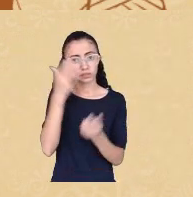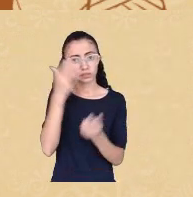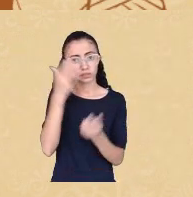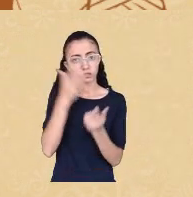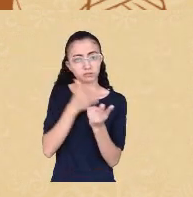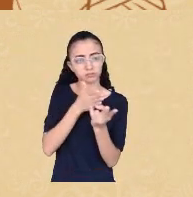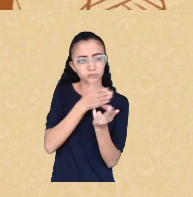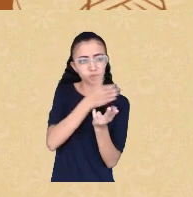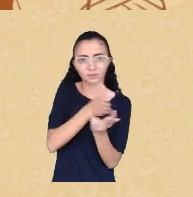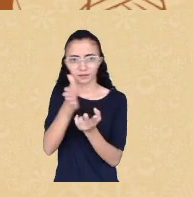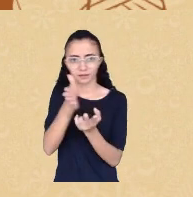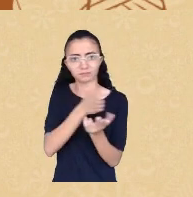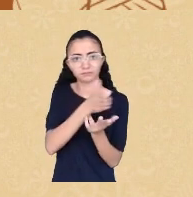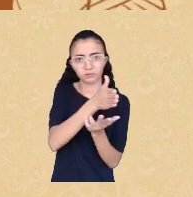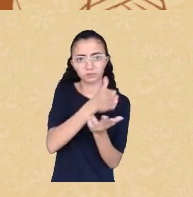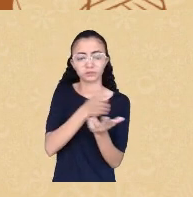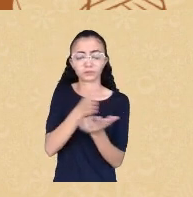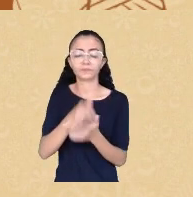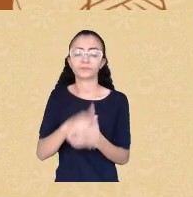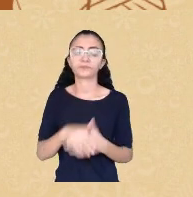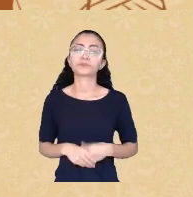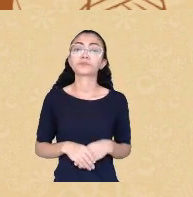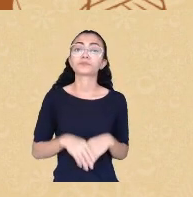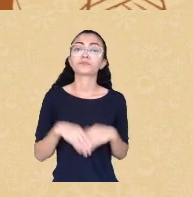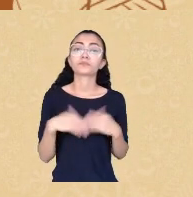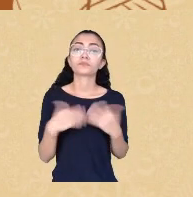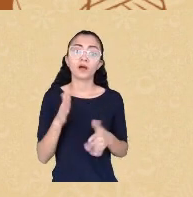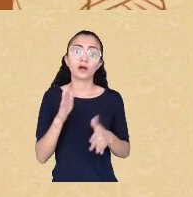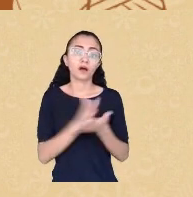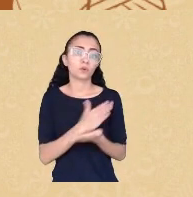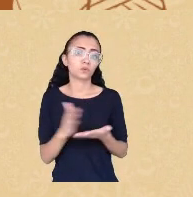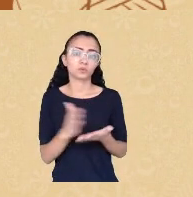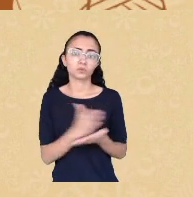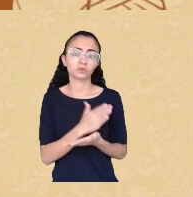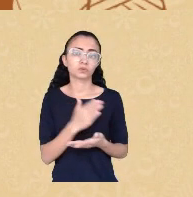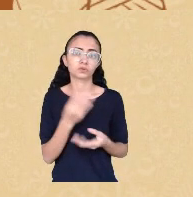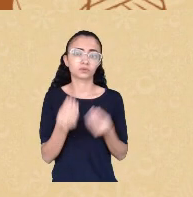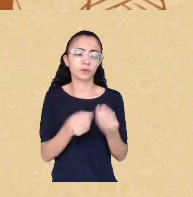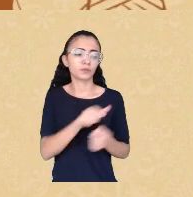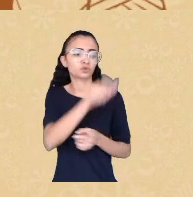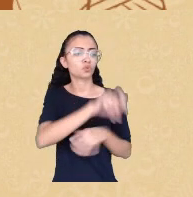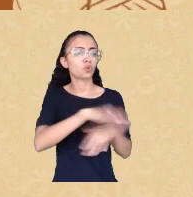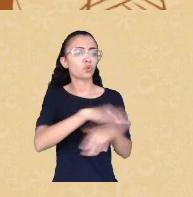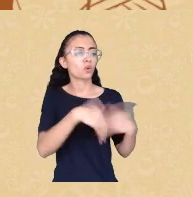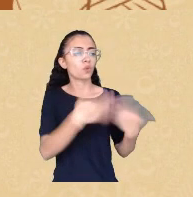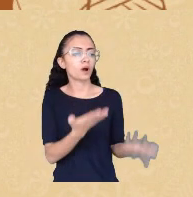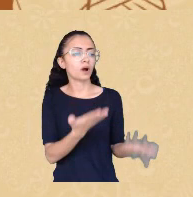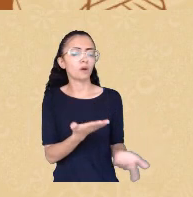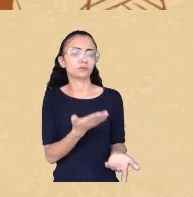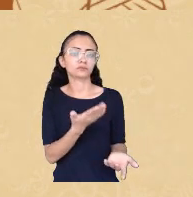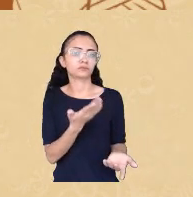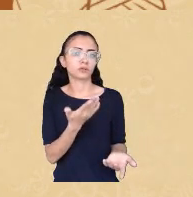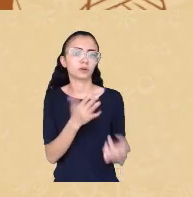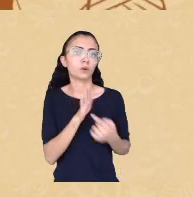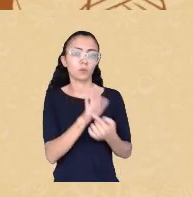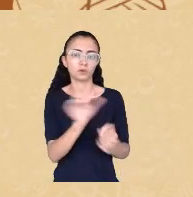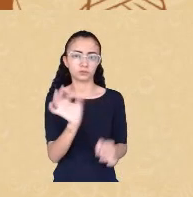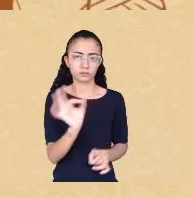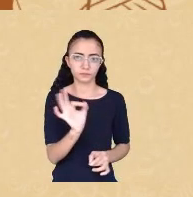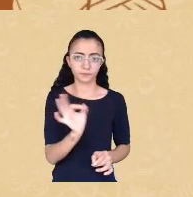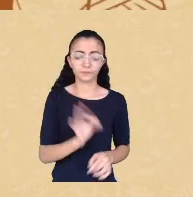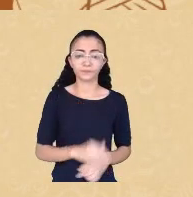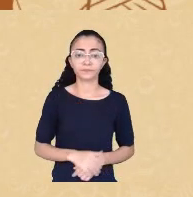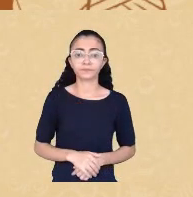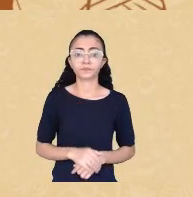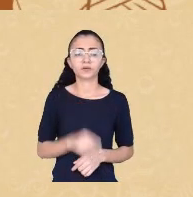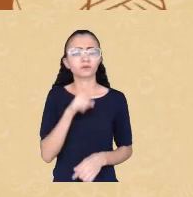colocavam, não dá para identificar a identidade nesse ponto, então não constaram. Quando você se sente triste ou em depressão, encontra alguém